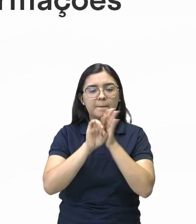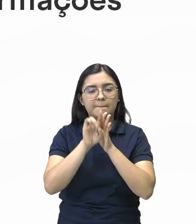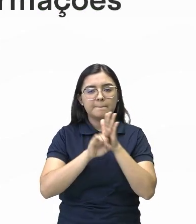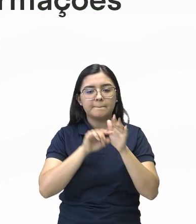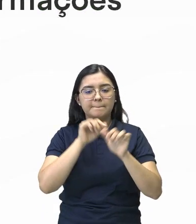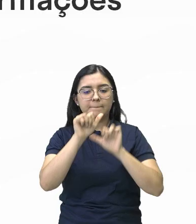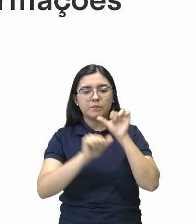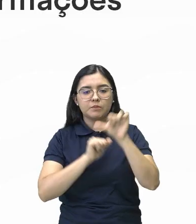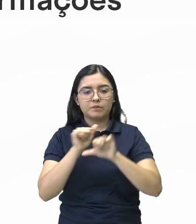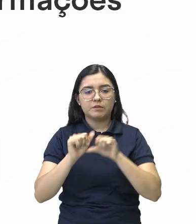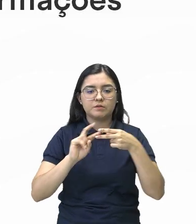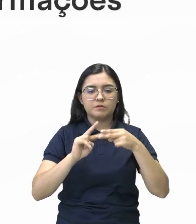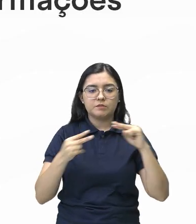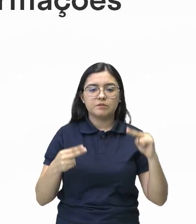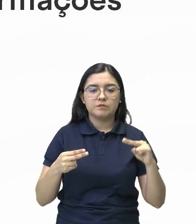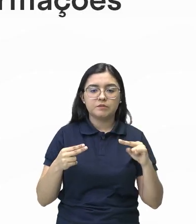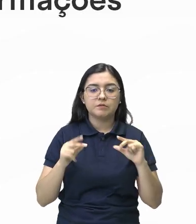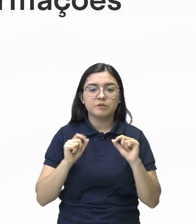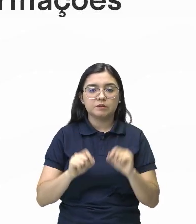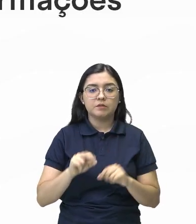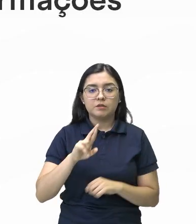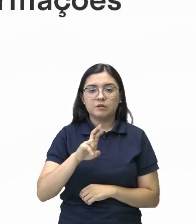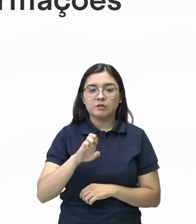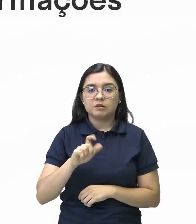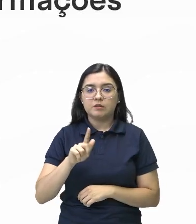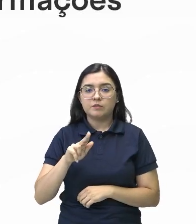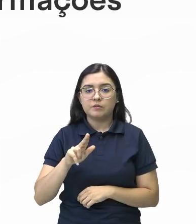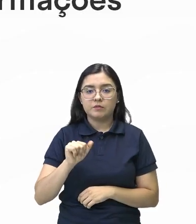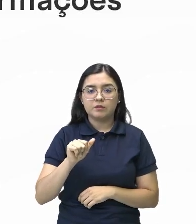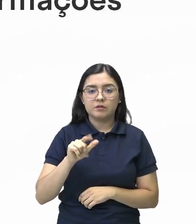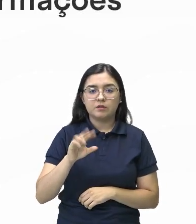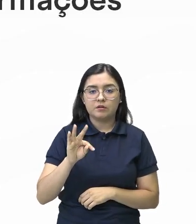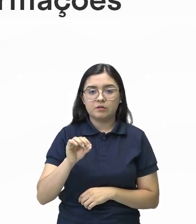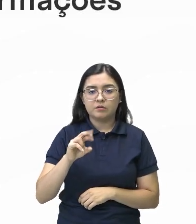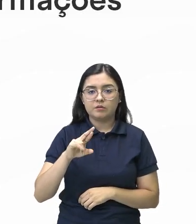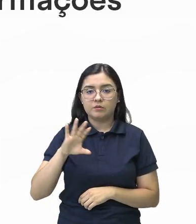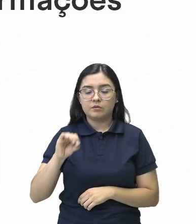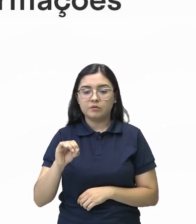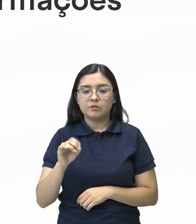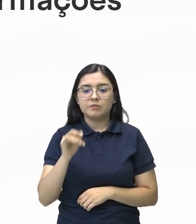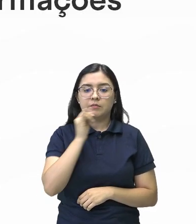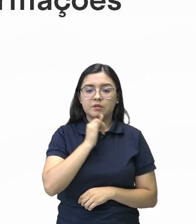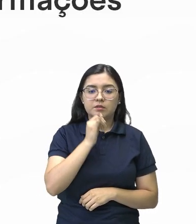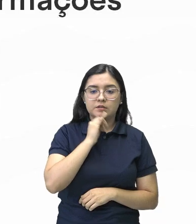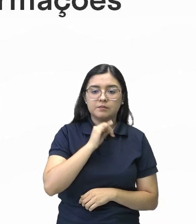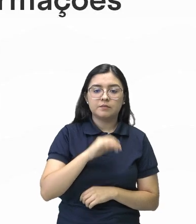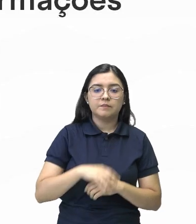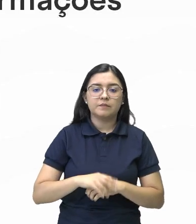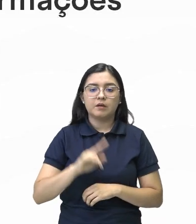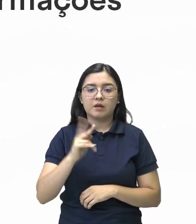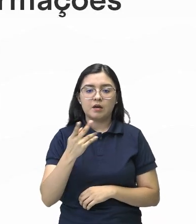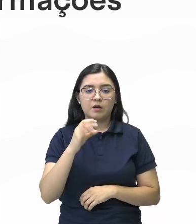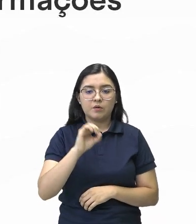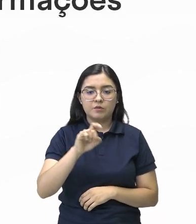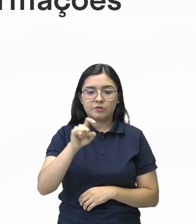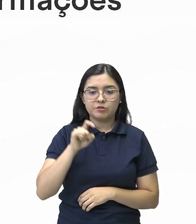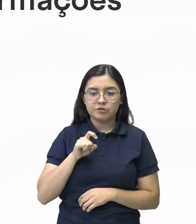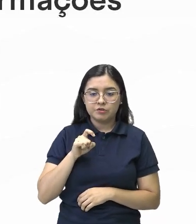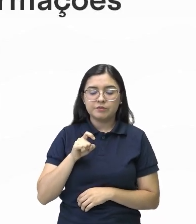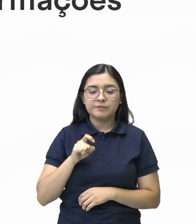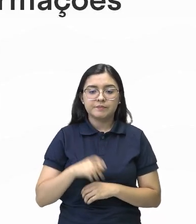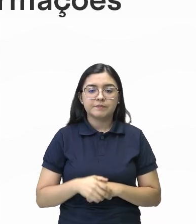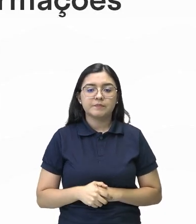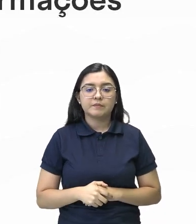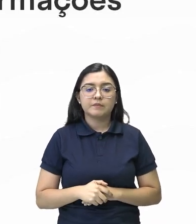mudanças em genes regulatórios, como exemplo, os genes HOX, né, os RUX genes,